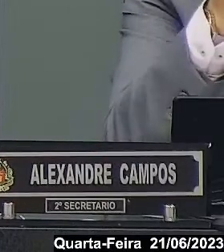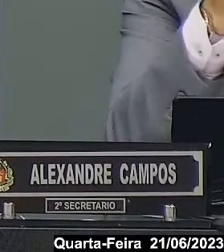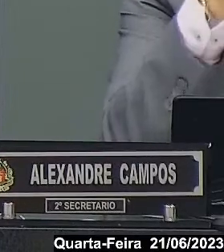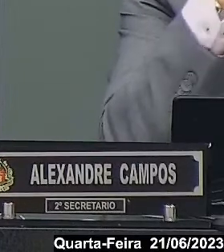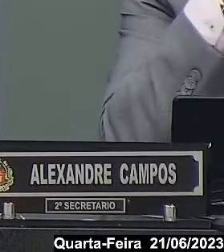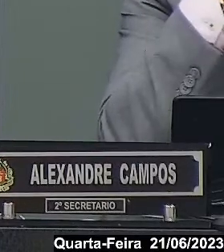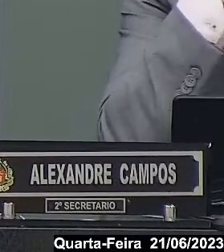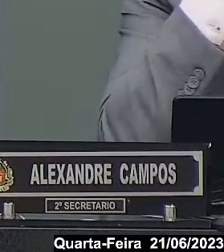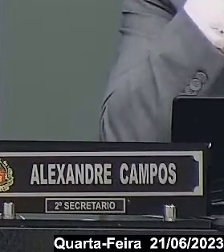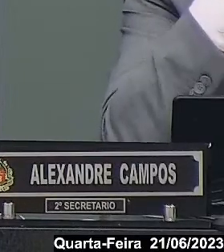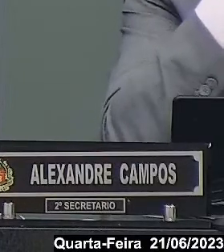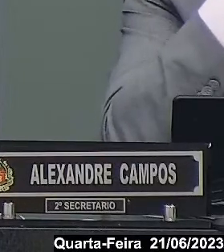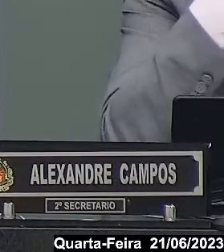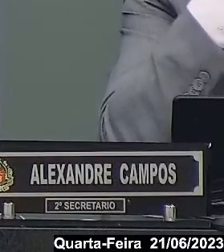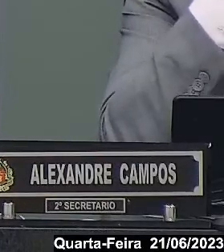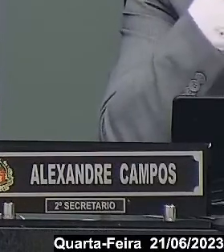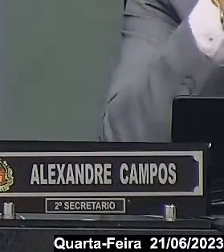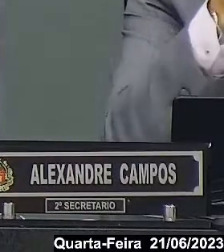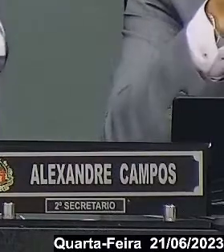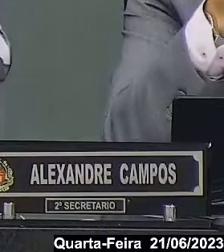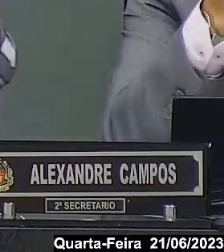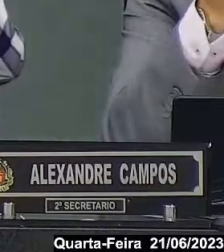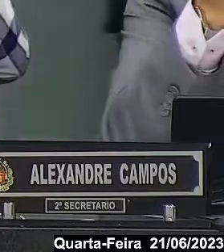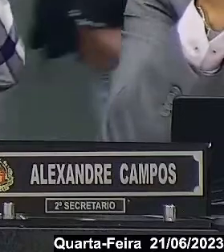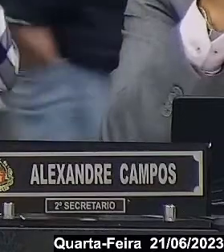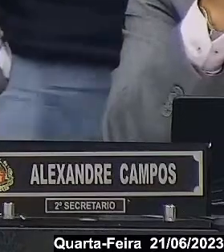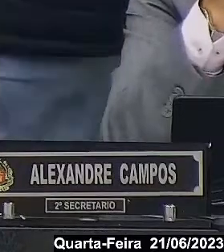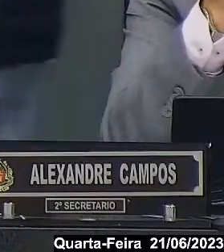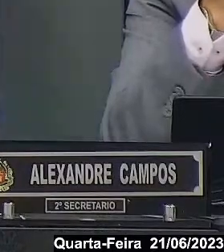2023, quarta-feira, às 10 horas da manhã. Presidente.